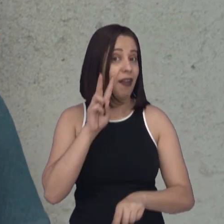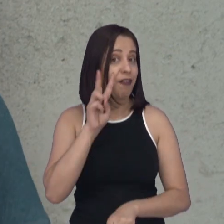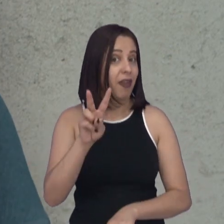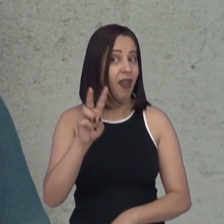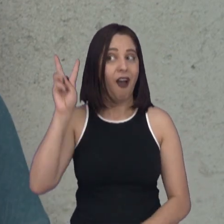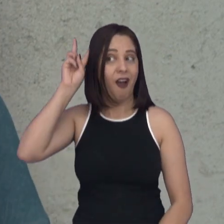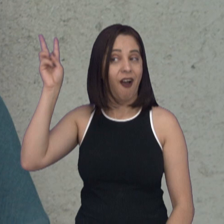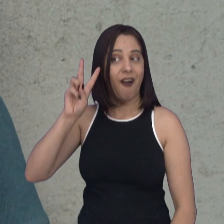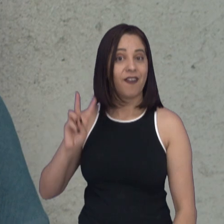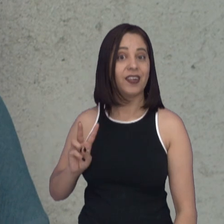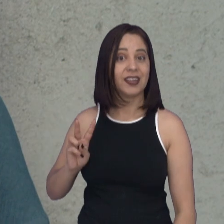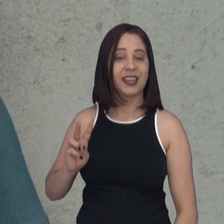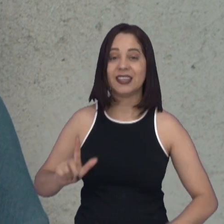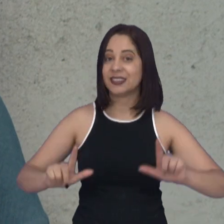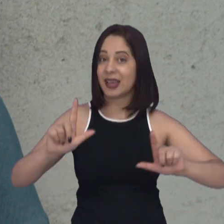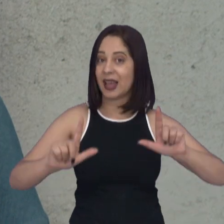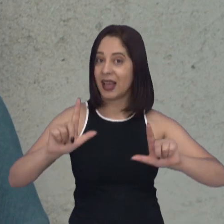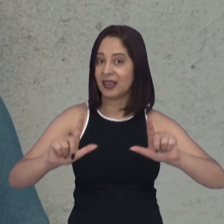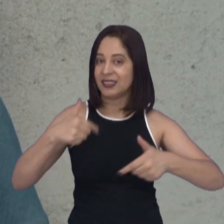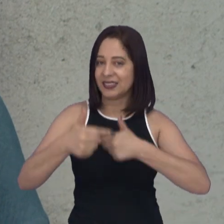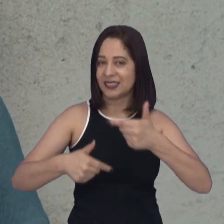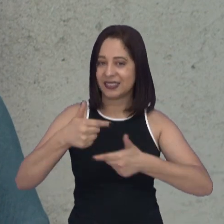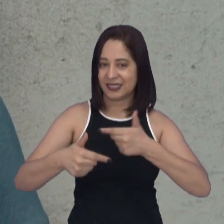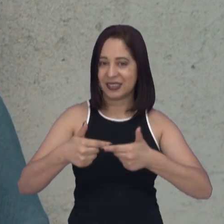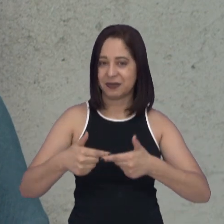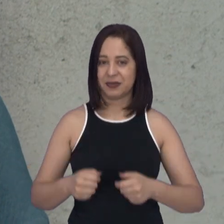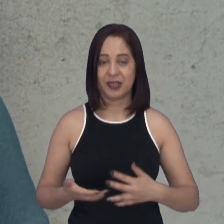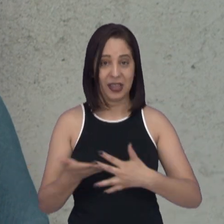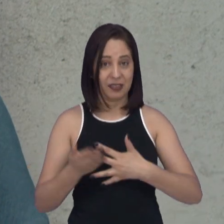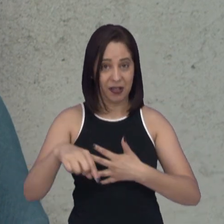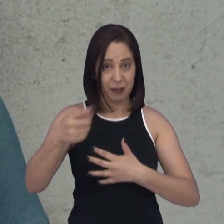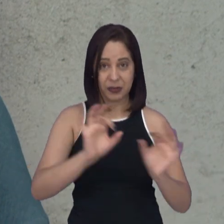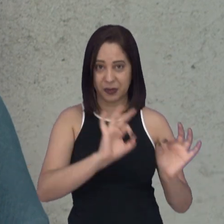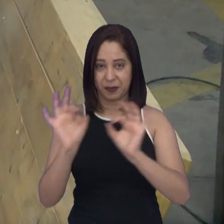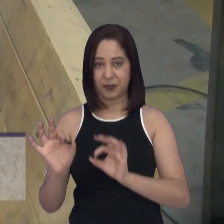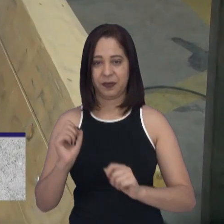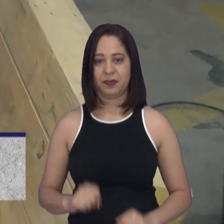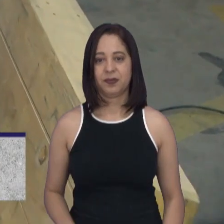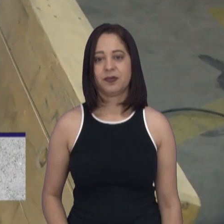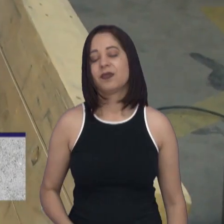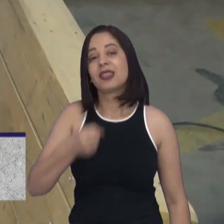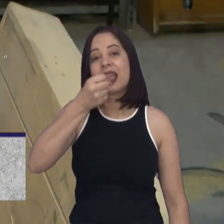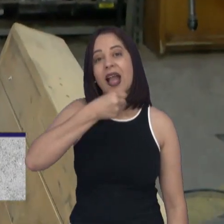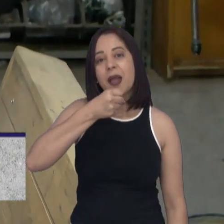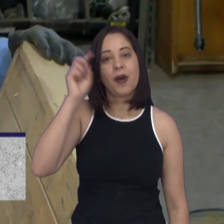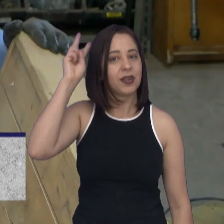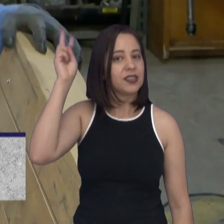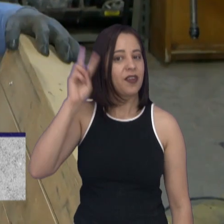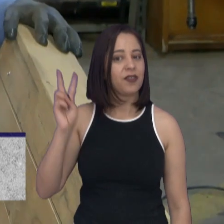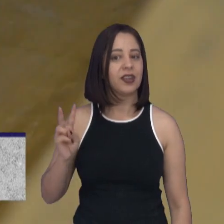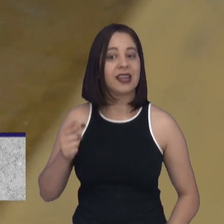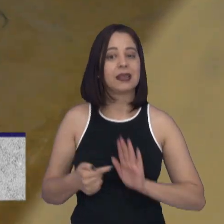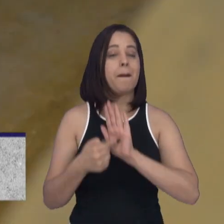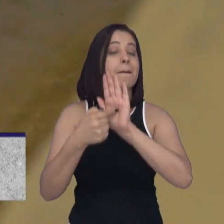Vanessa contou, né, teremos o quadro Job do Dia logo depois do intervalo. Olha só. A repórter Vanessa Nascimento vai